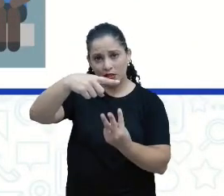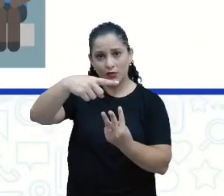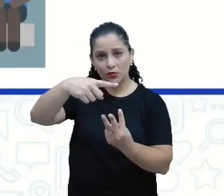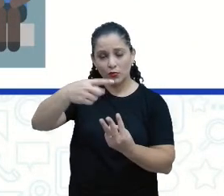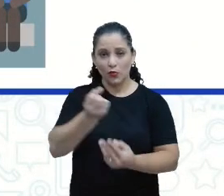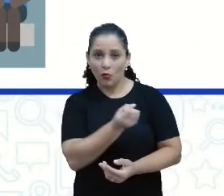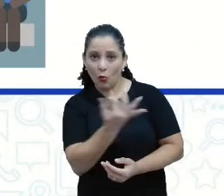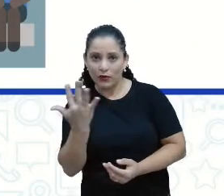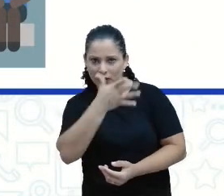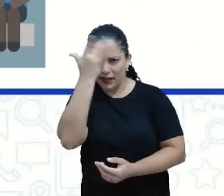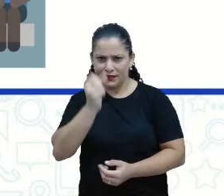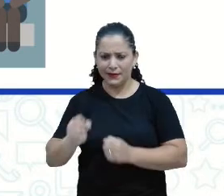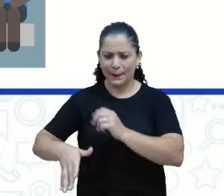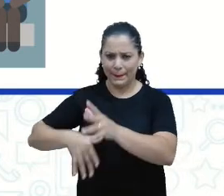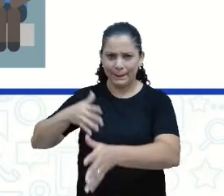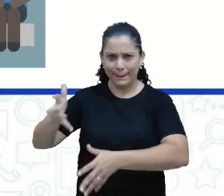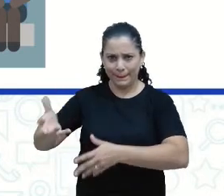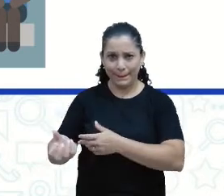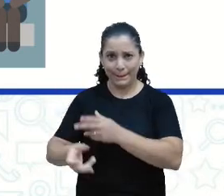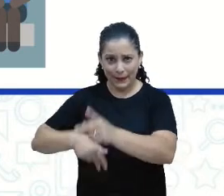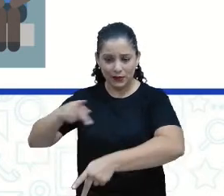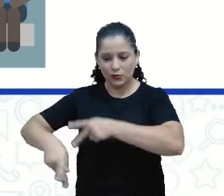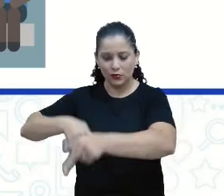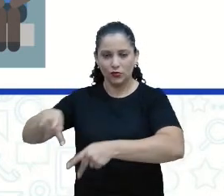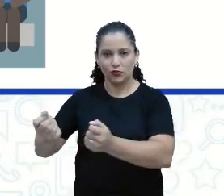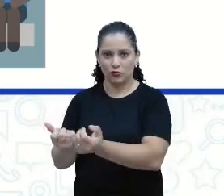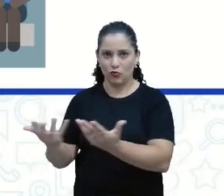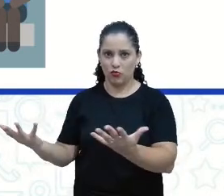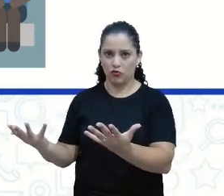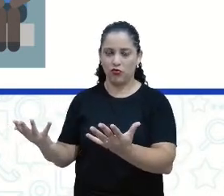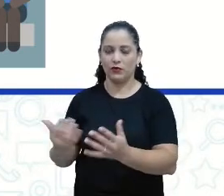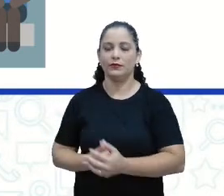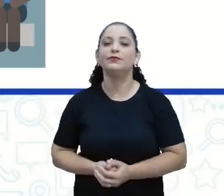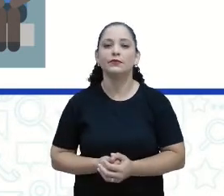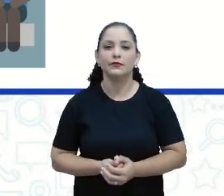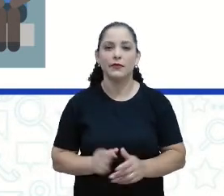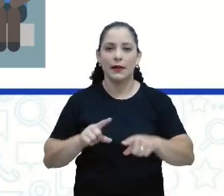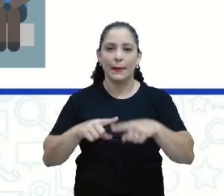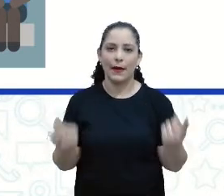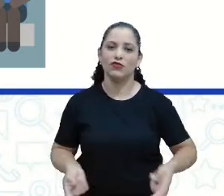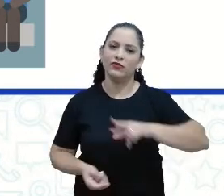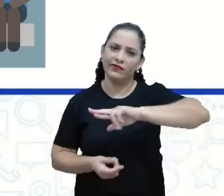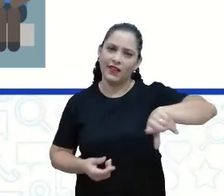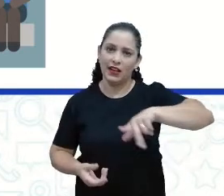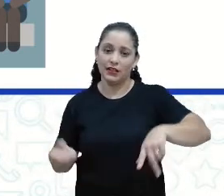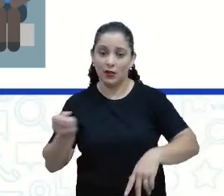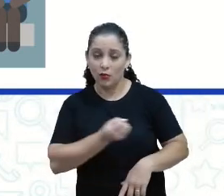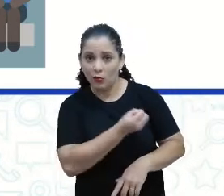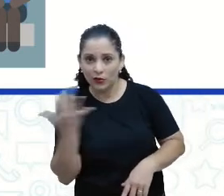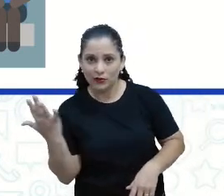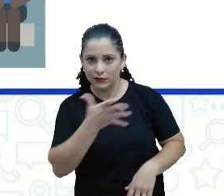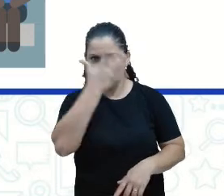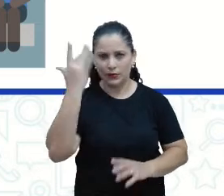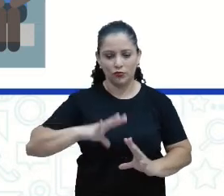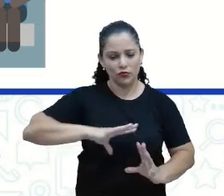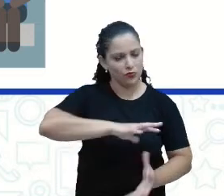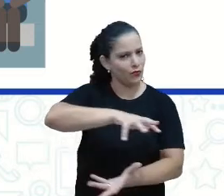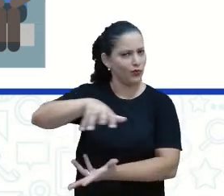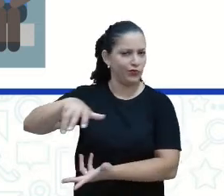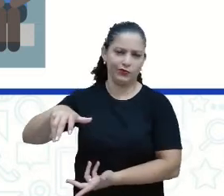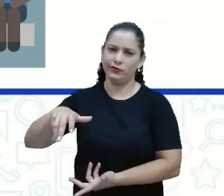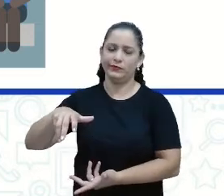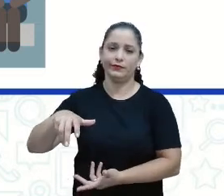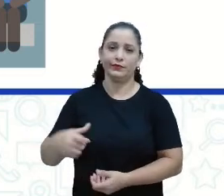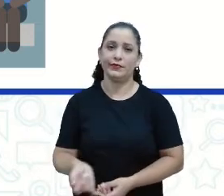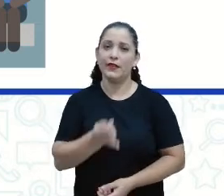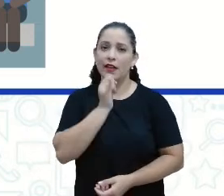vai colocar a população total do mundo para não dificultar o entendimento de vocês, tá bom? Então, no exemplo que eu vou trazer hoje,